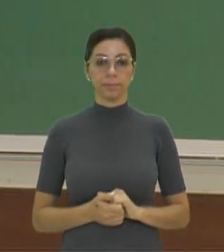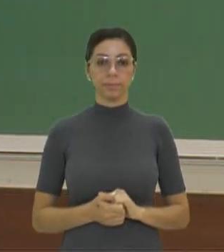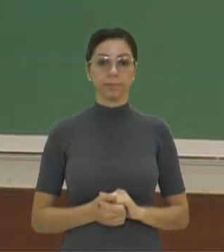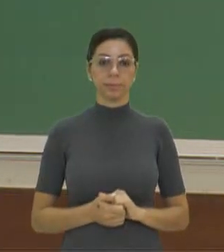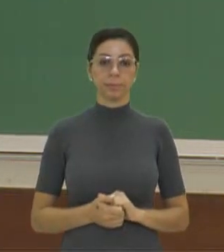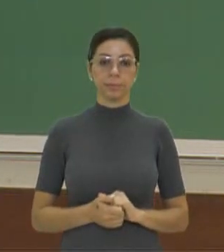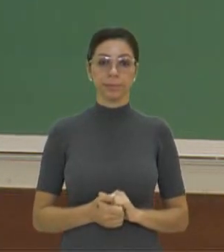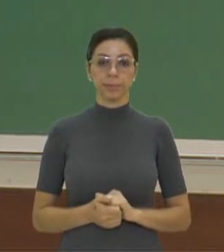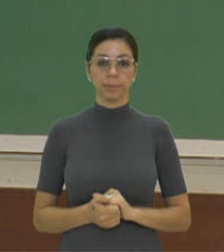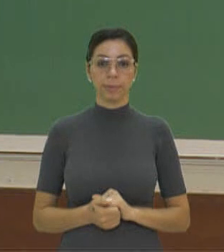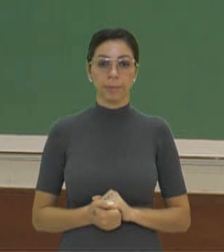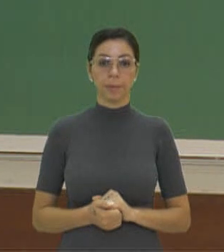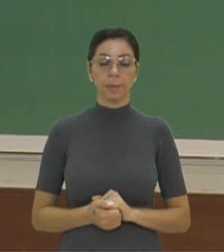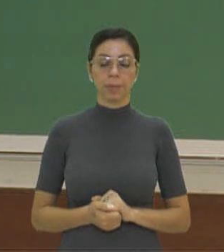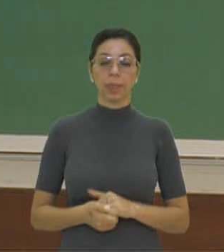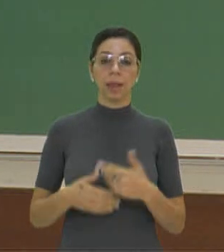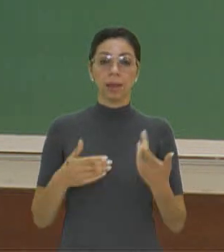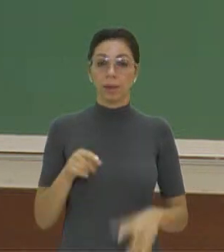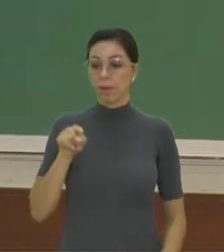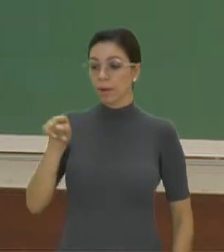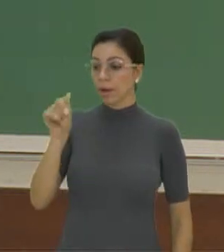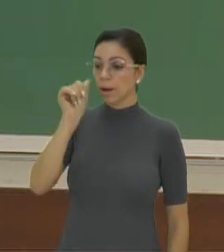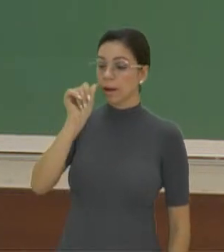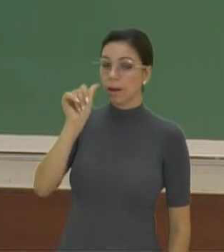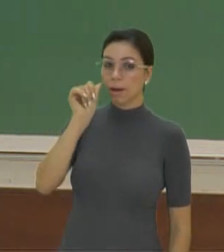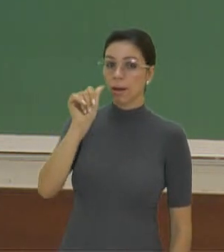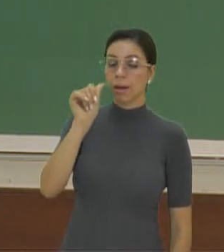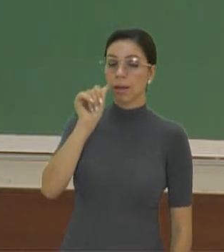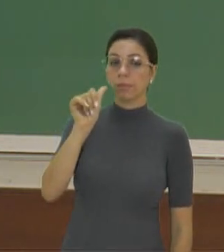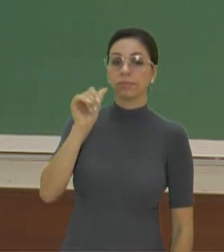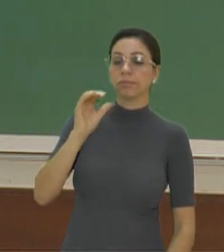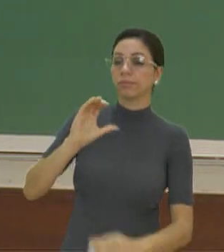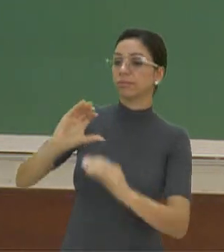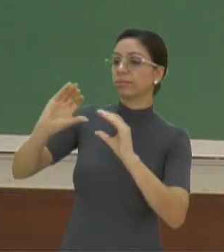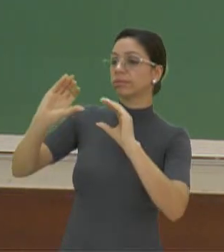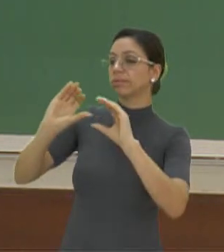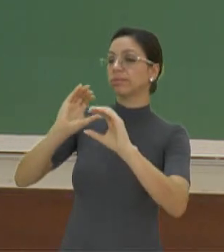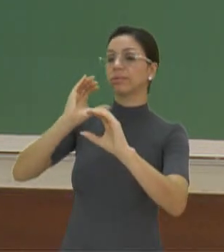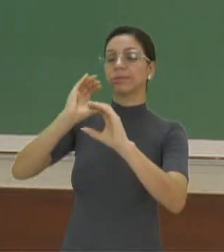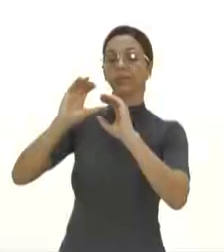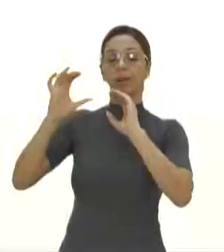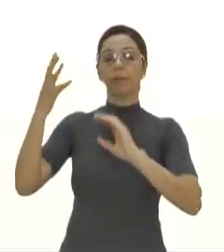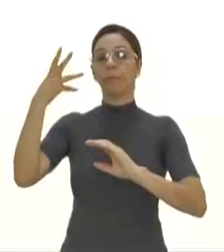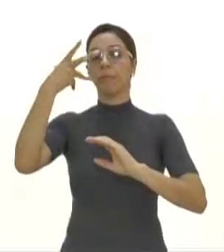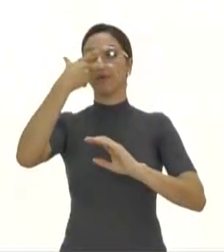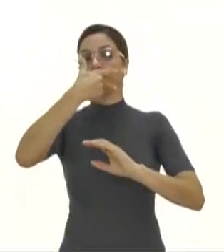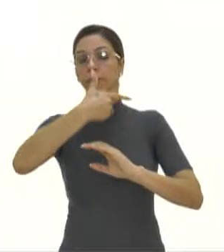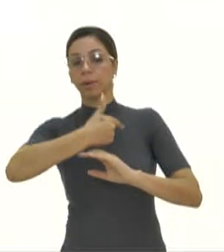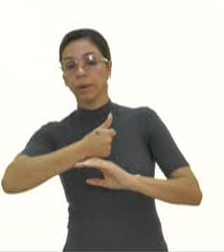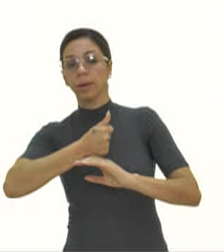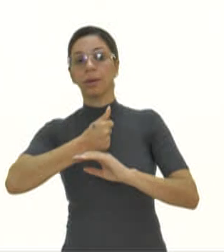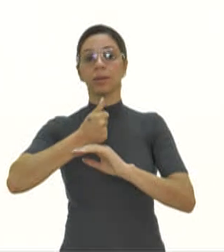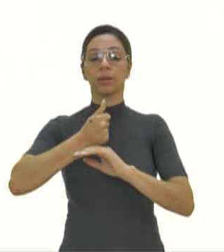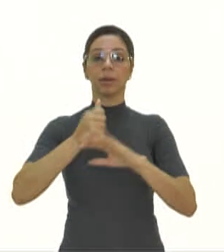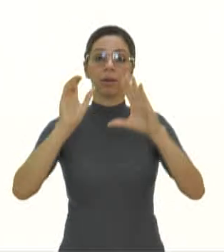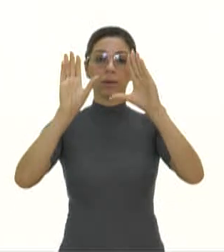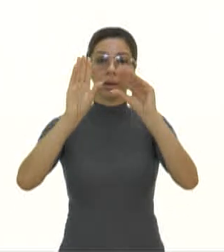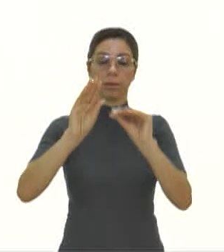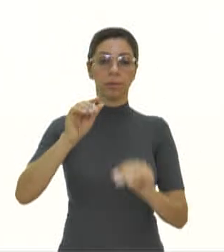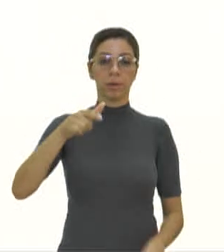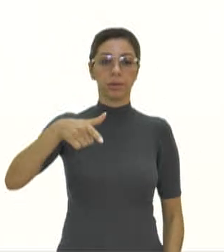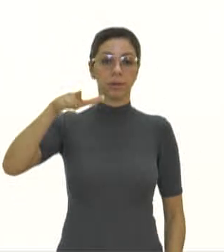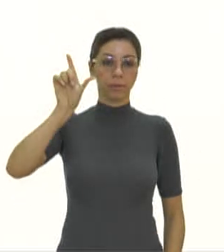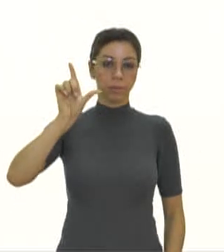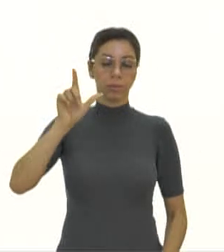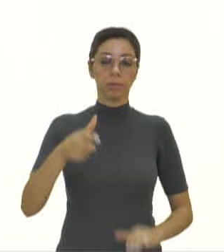beautifully last night. Ela cantou belamente, de forma bonita, na noite anterior. Sometimes I